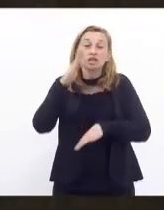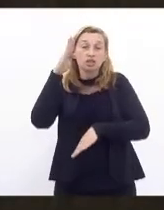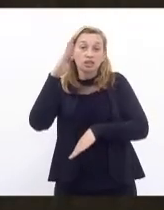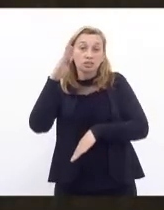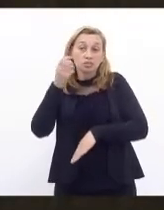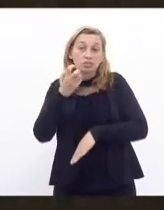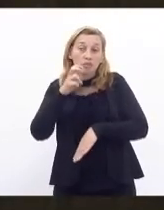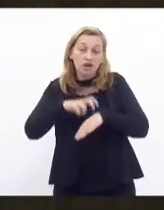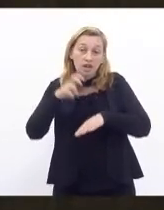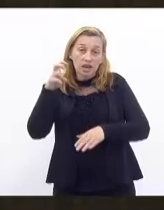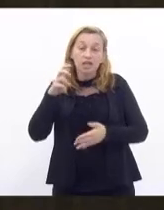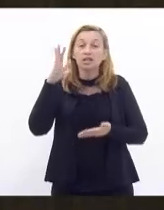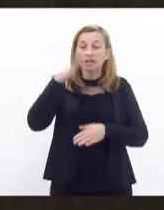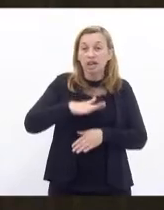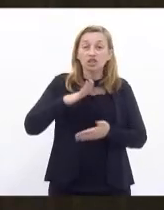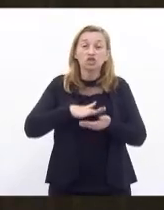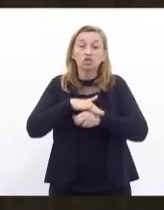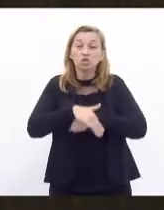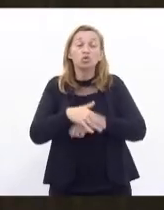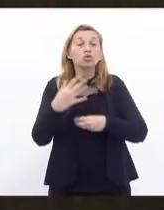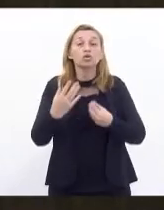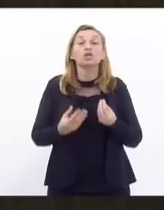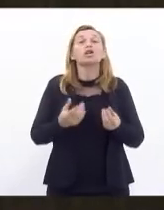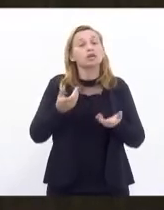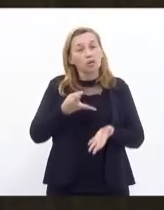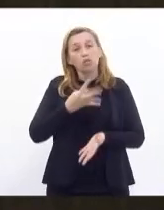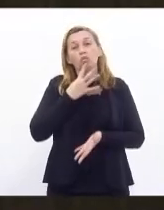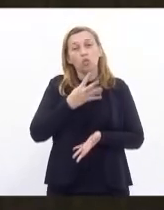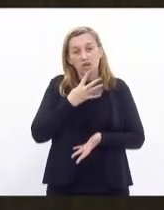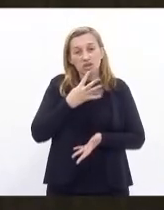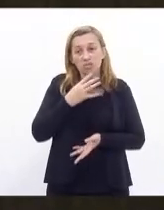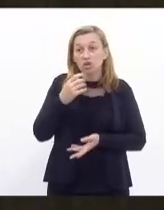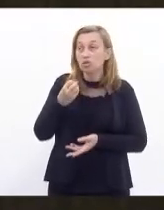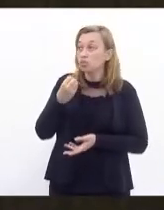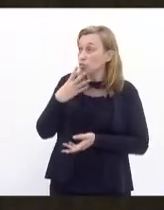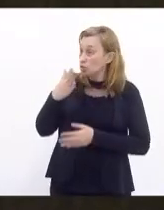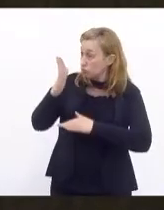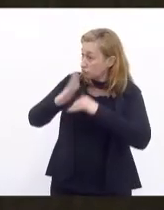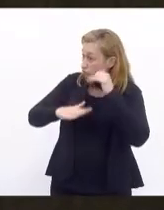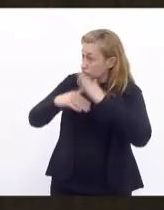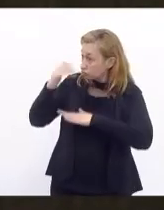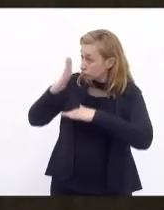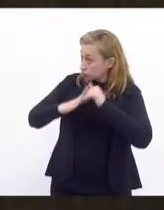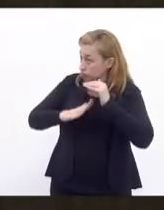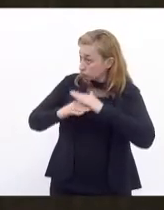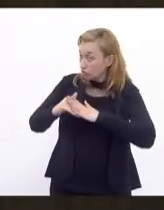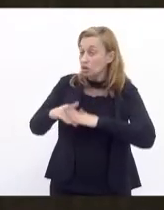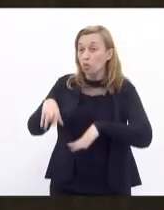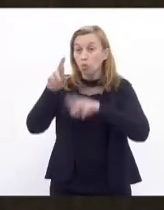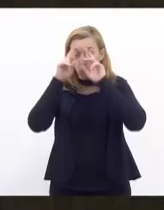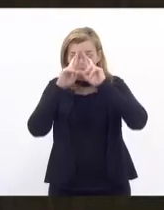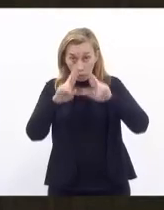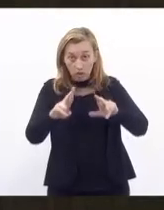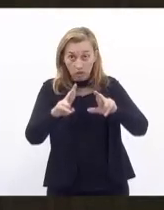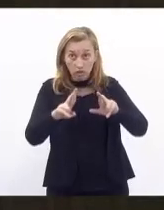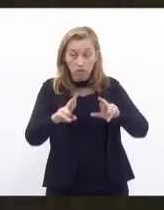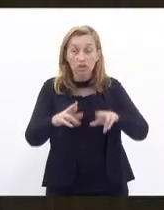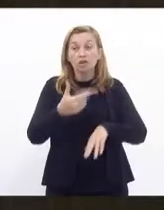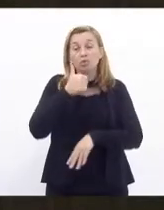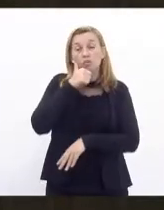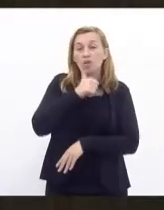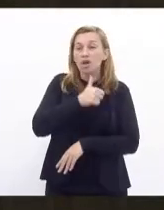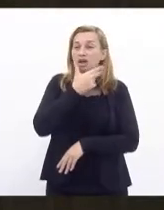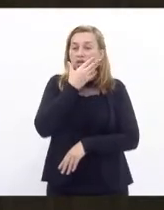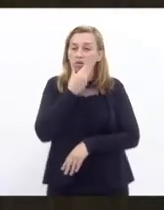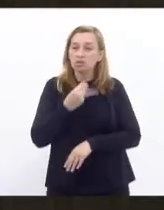Por isso, é muito importante garantir reconhecimento, profissionalização, respeito a homens e